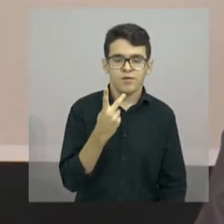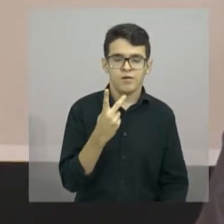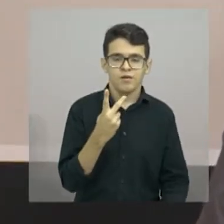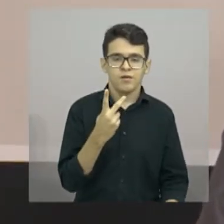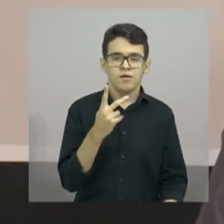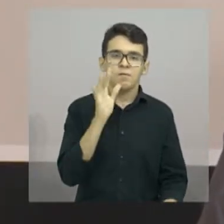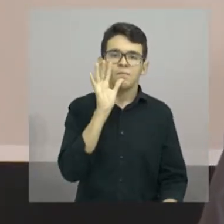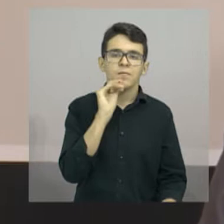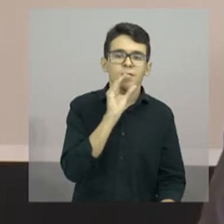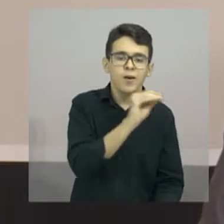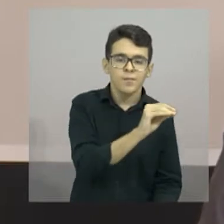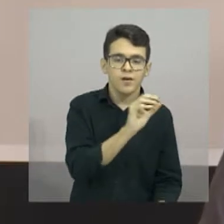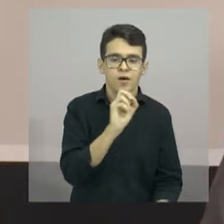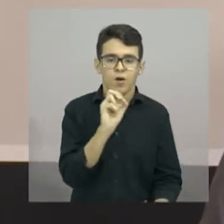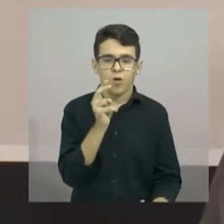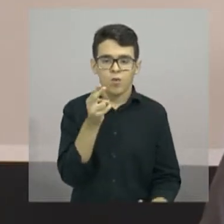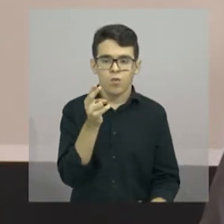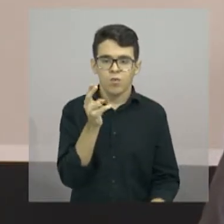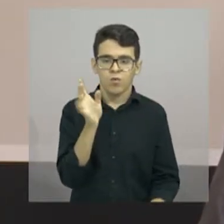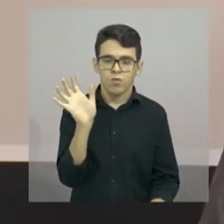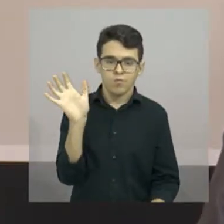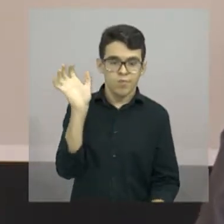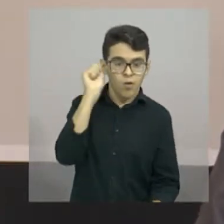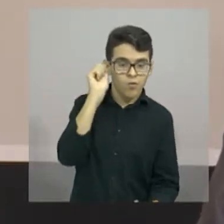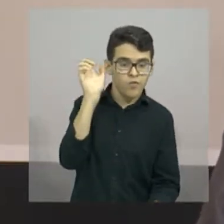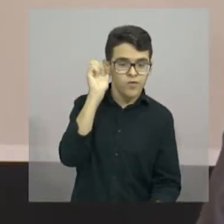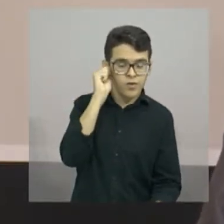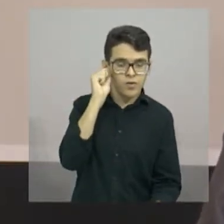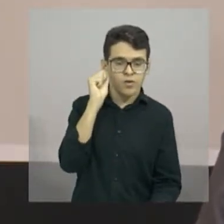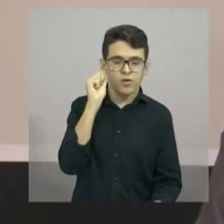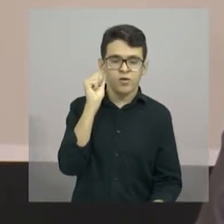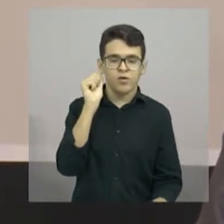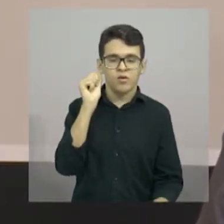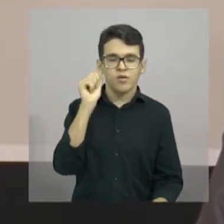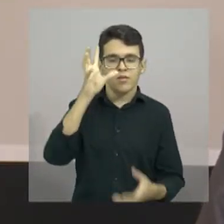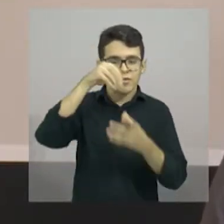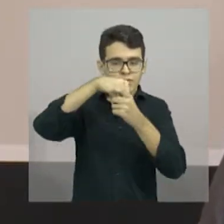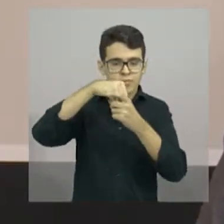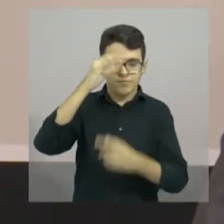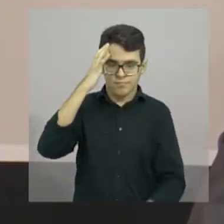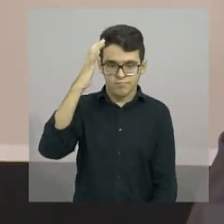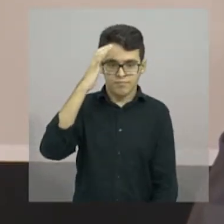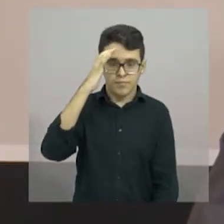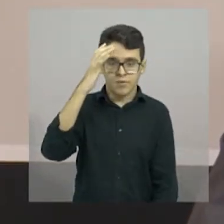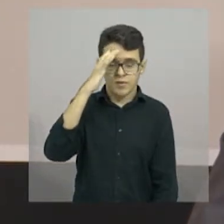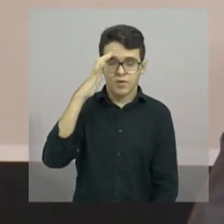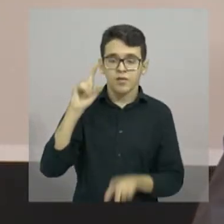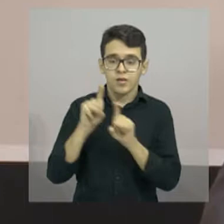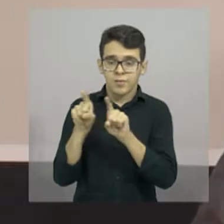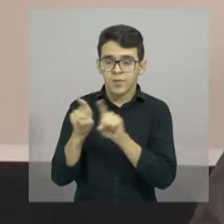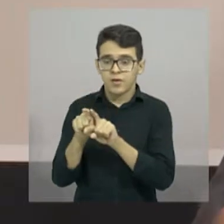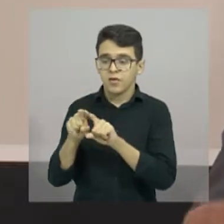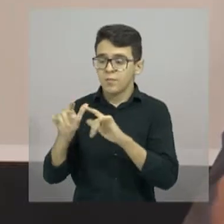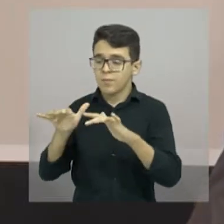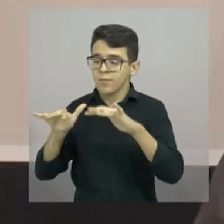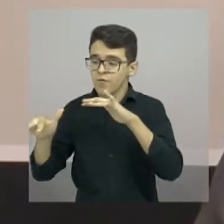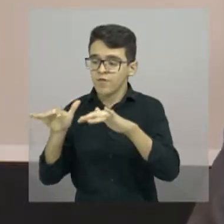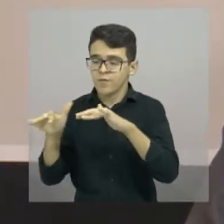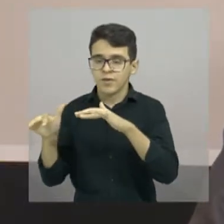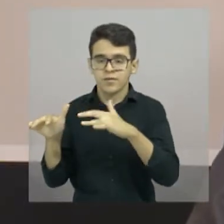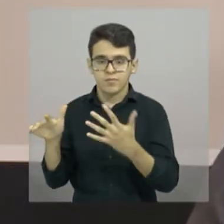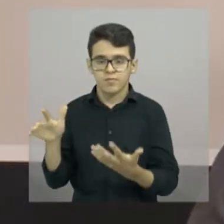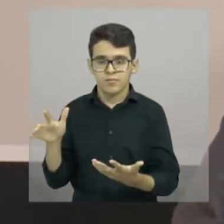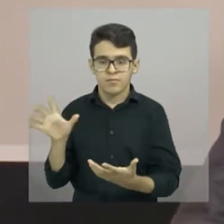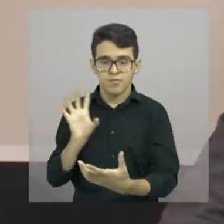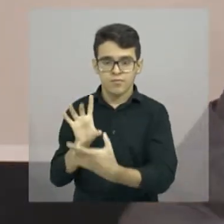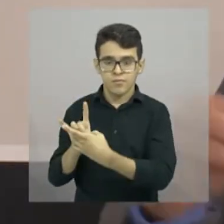quando a gente coloca o nosso pensamento, a gente está falando. Então, a gente expressa o que a gente quer falando. E o que a gente se movimenta. Ou seja, o movimento é o que te leva para